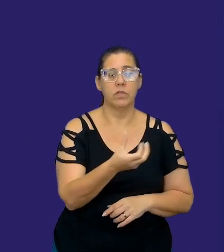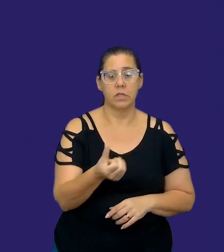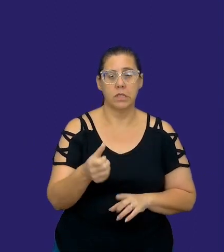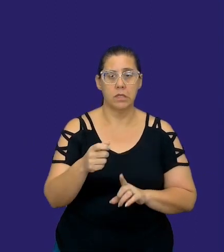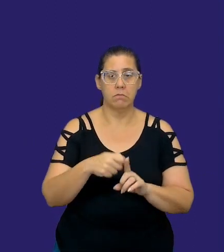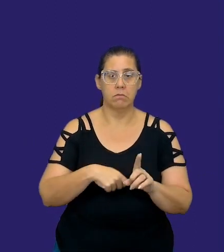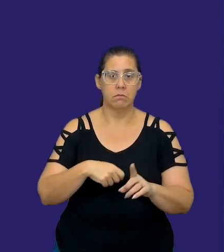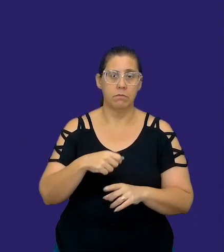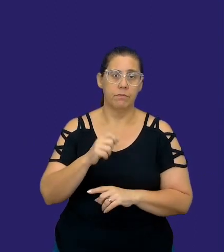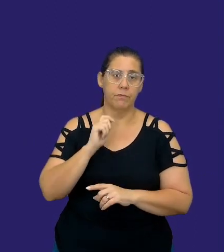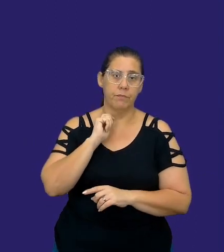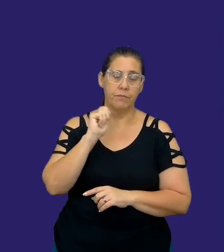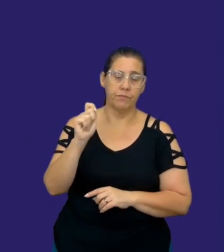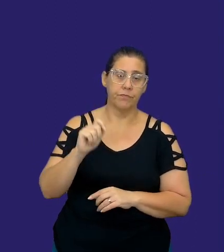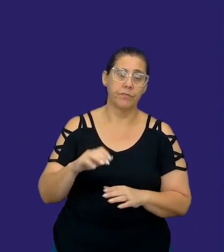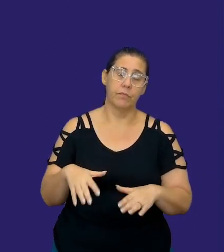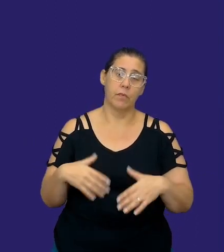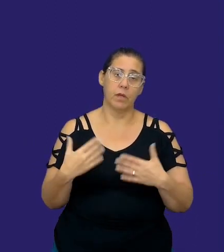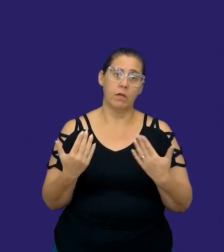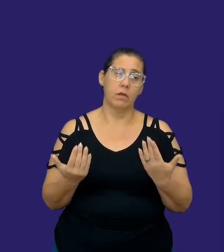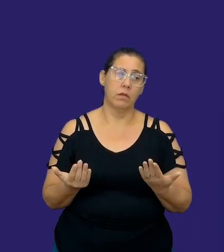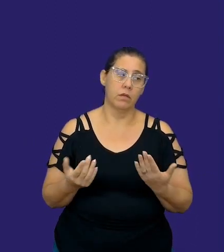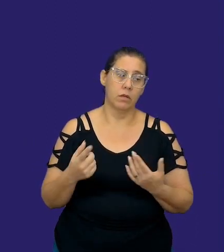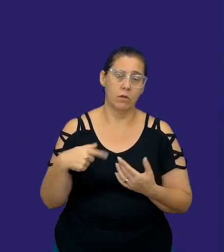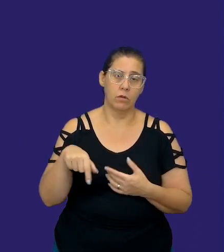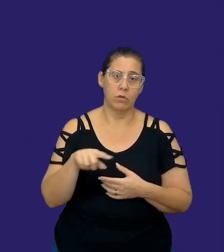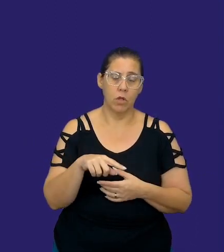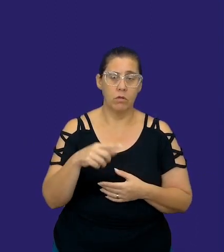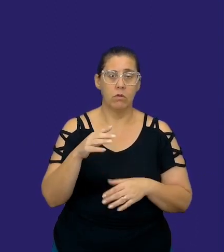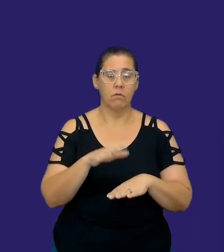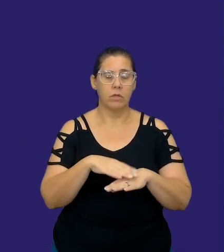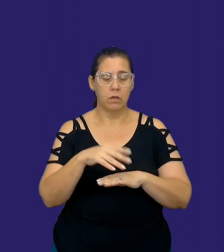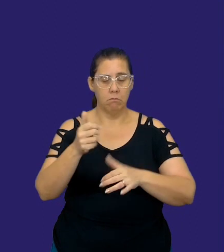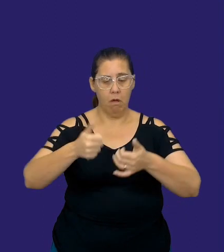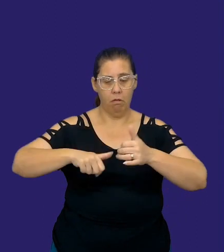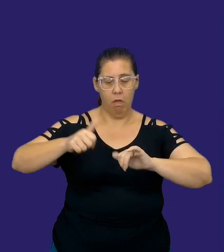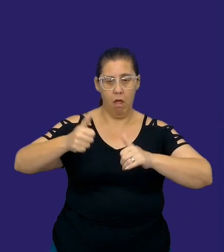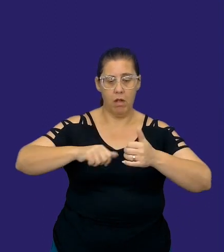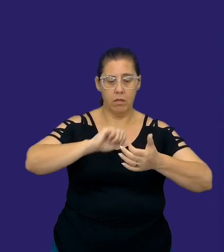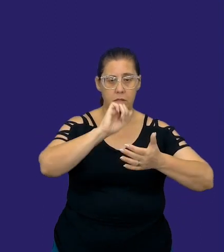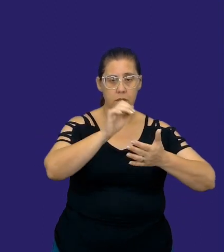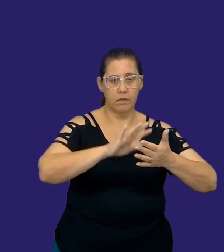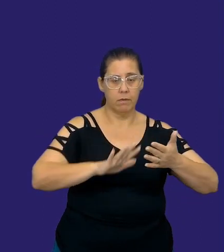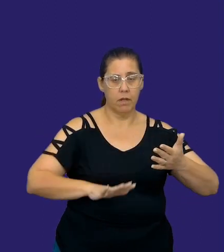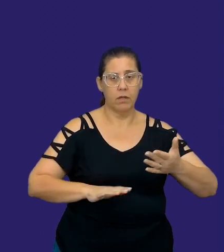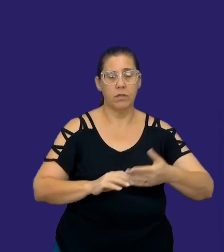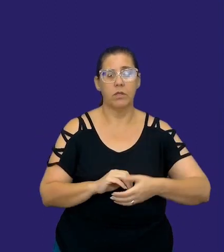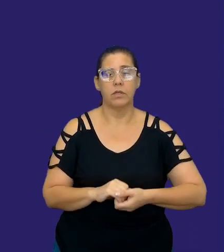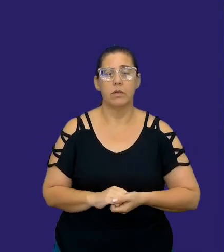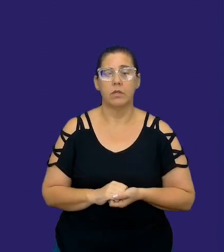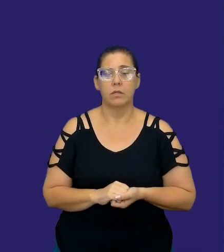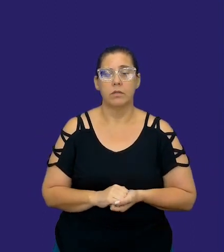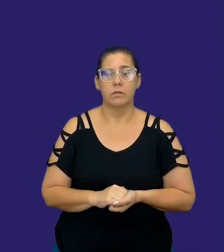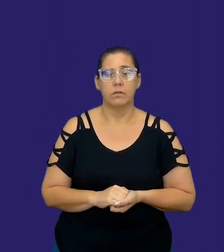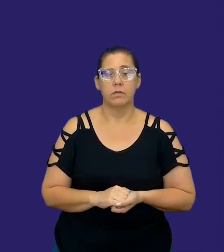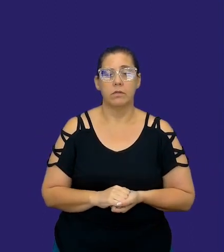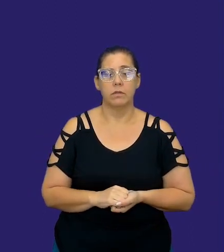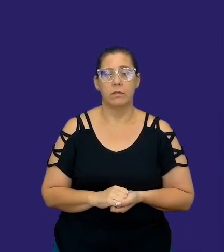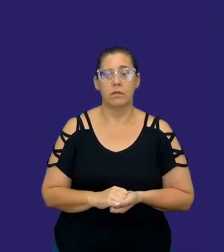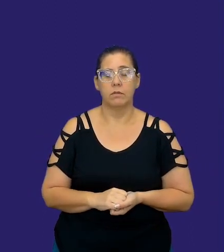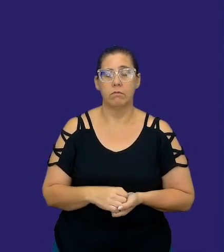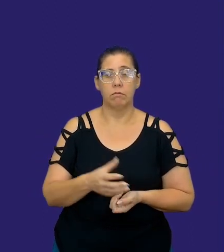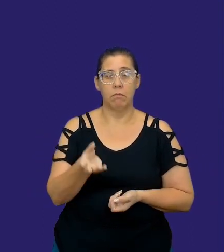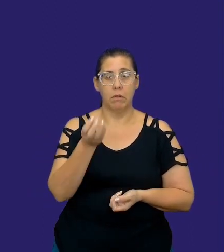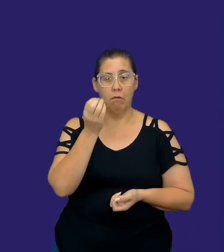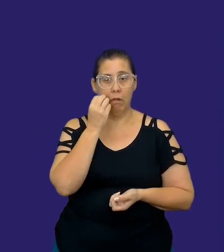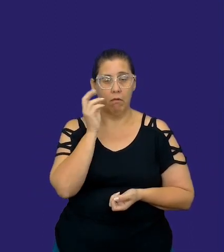abril, e então nós vamos fazer uma análise dessas atividades, tá?